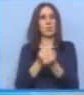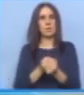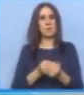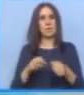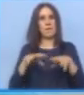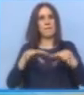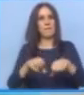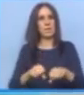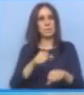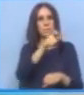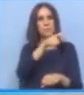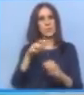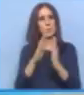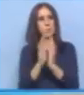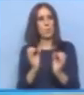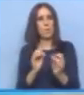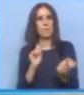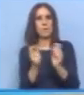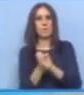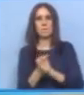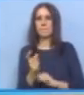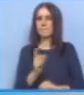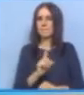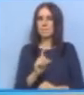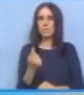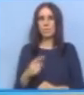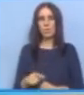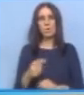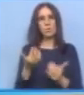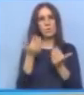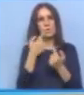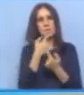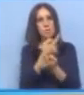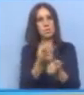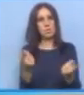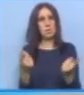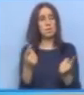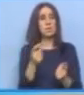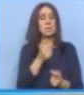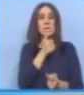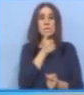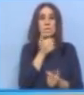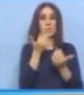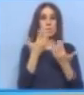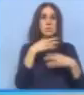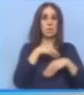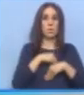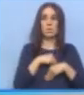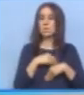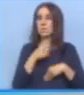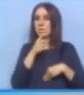invadir os pagãos para os converter, vamos simplesmente levar uma notícia. E quem quiser acolhe a notícia, quem não quiser não a